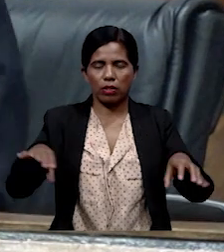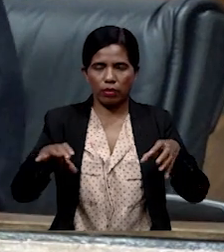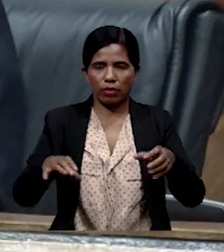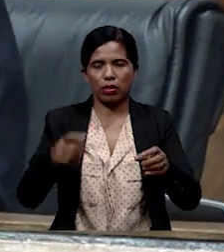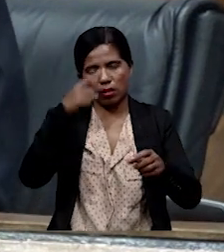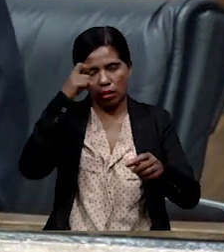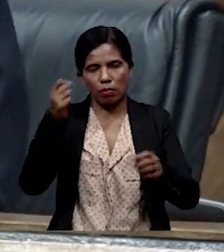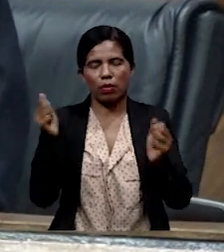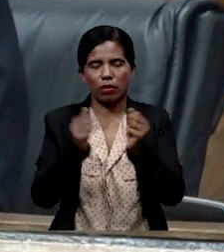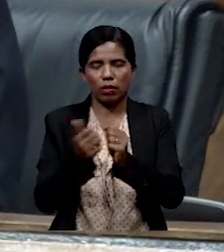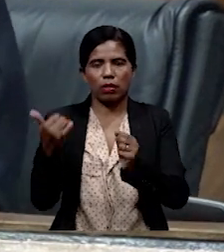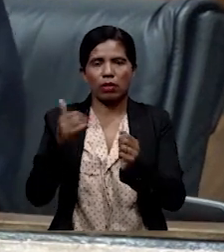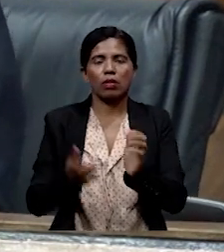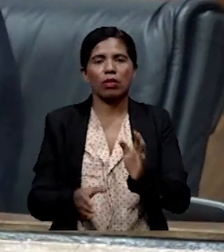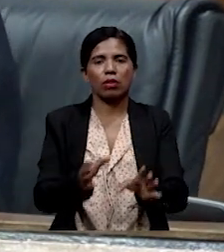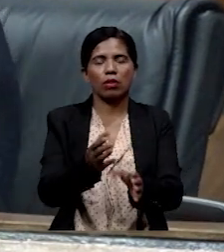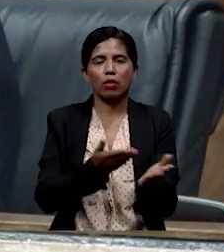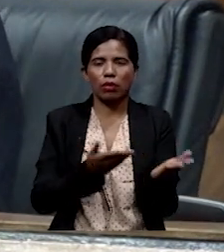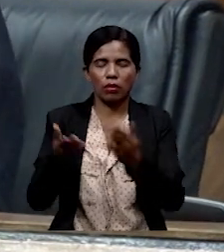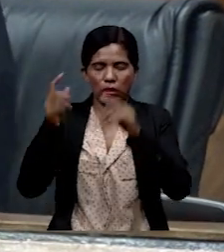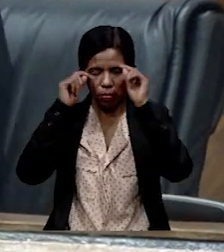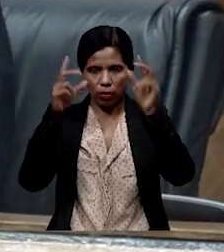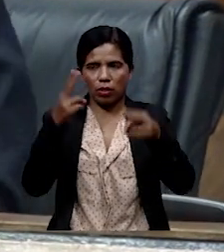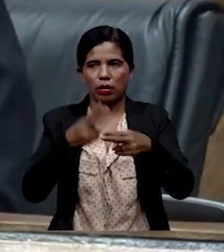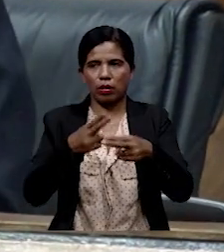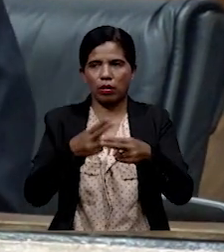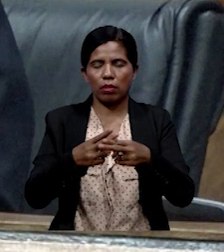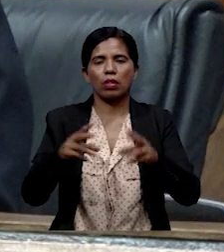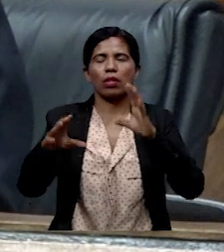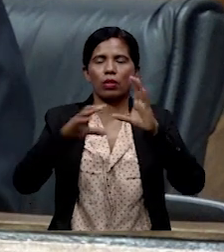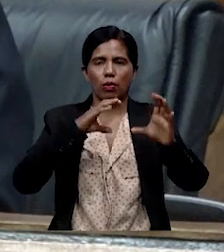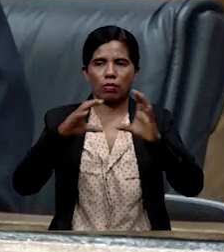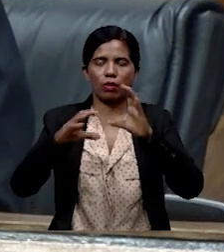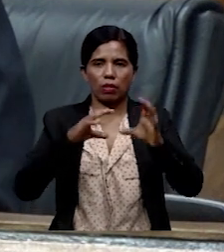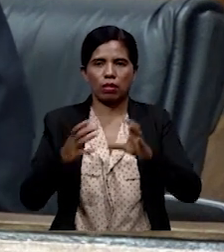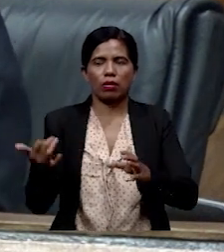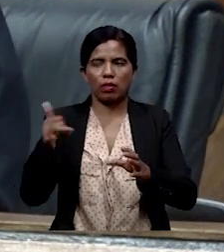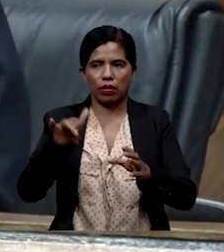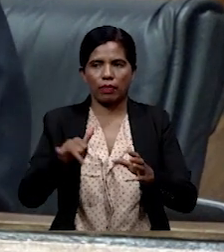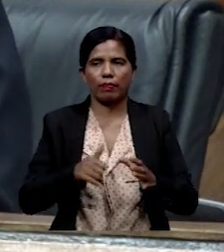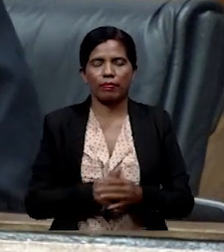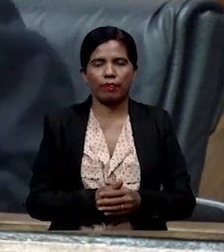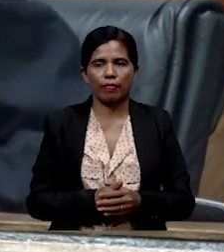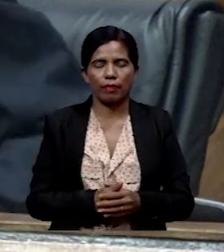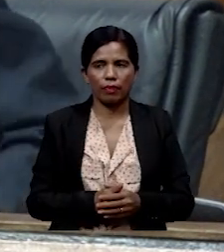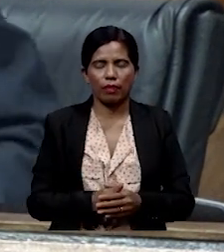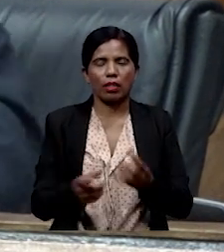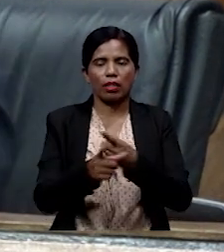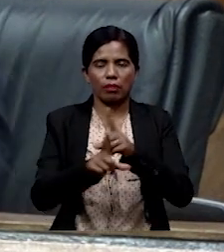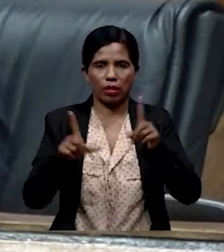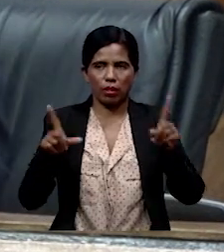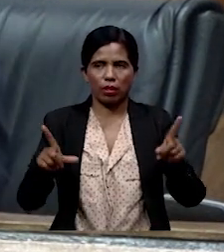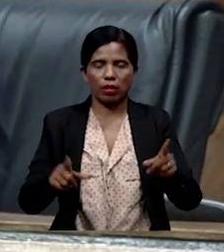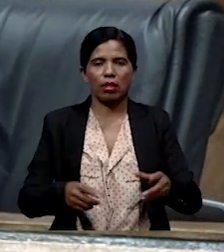a presença, mas agora foi de Timor, né? Naran. E parte comunicação Ninian. Índice Liberdade Imprensa Global